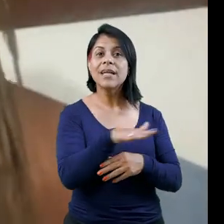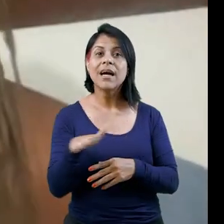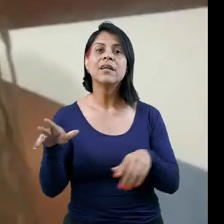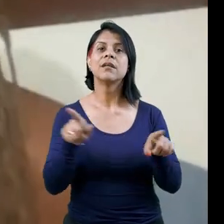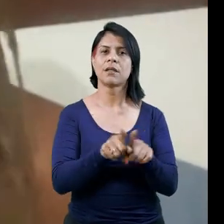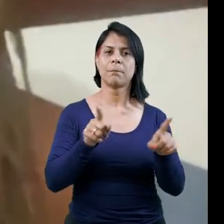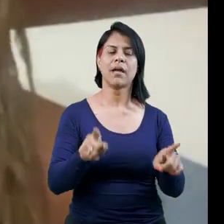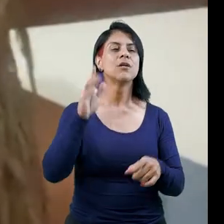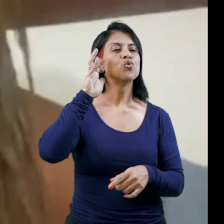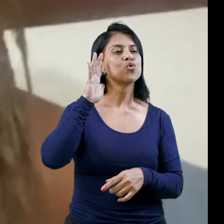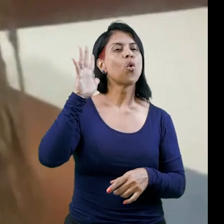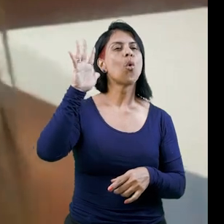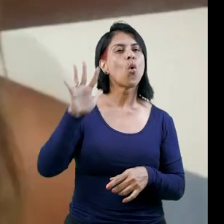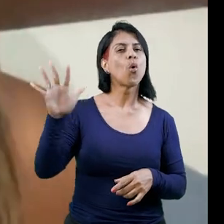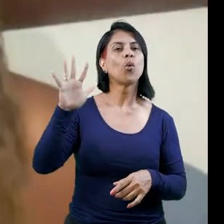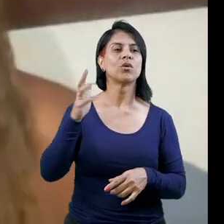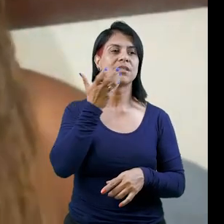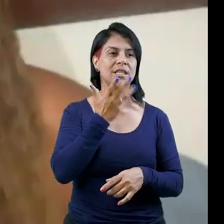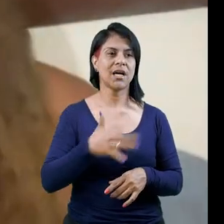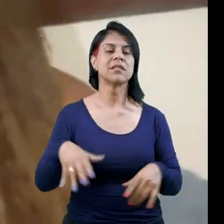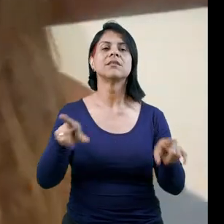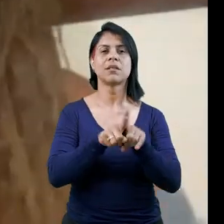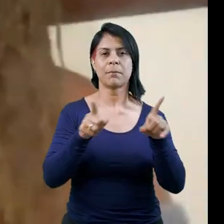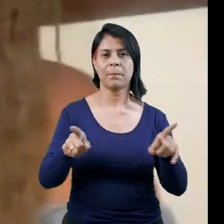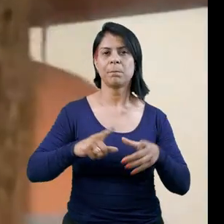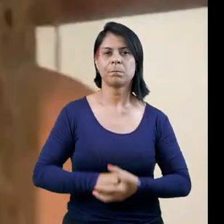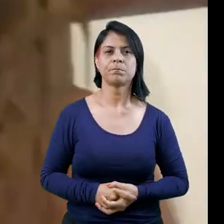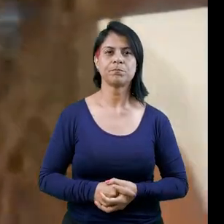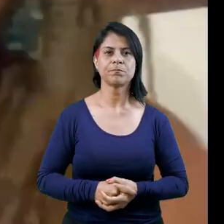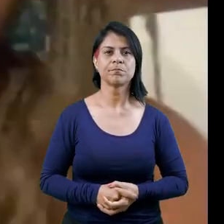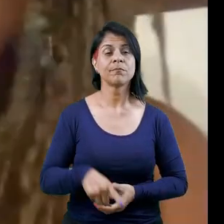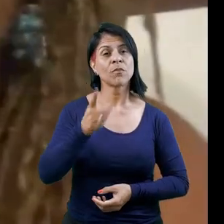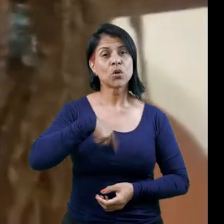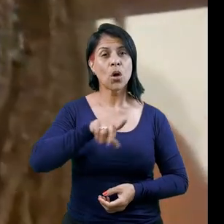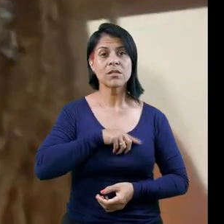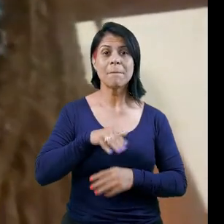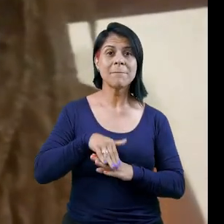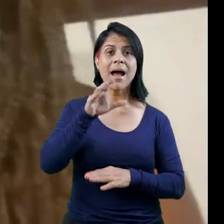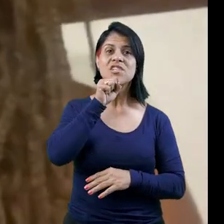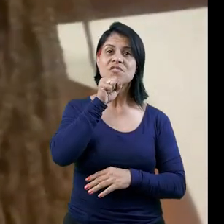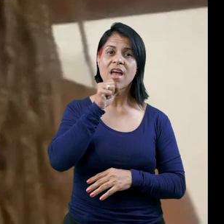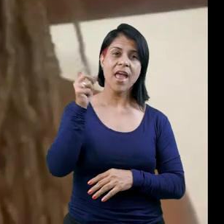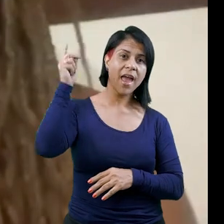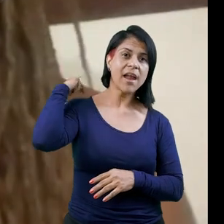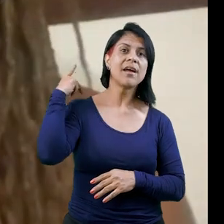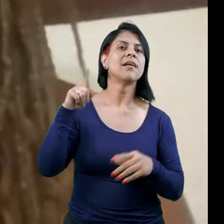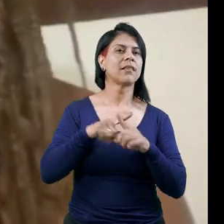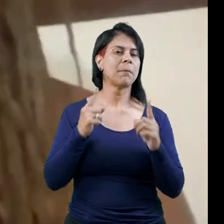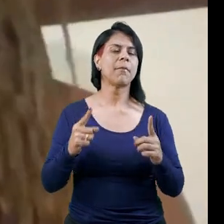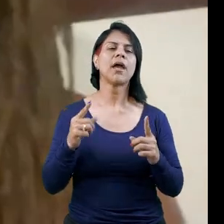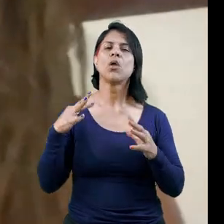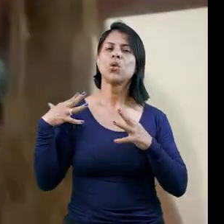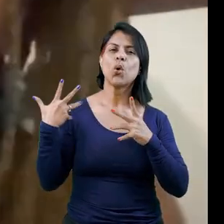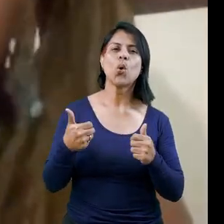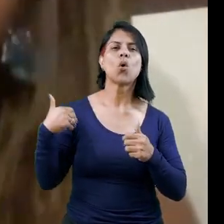crianças, dos sonhos dessas crianças, das nossas mais velhas, daquilo que foi caminhado,